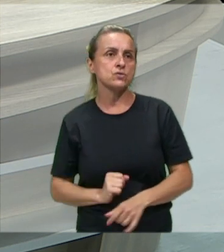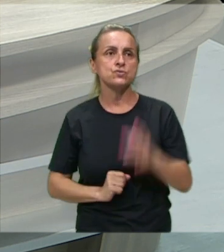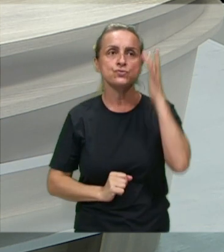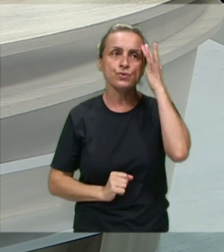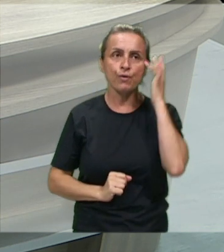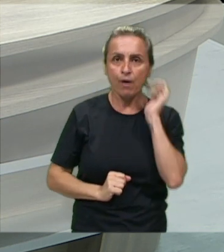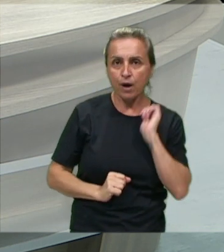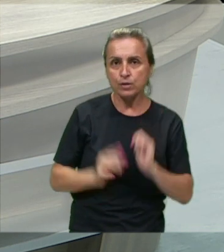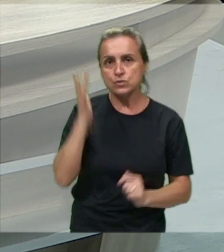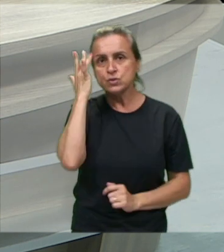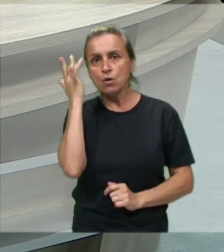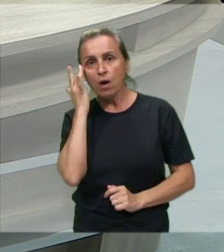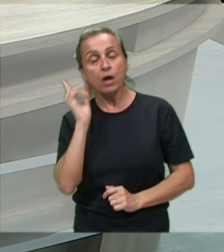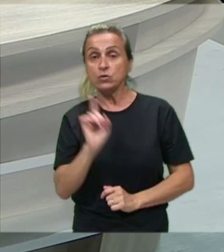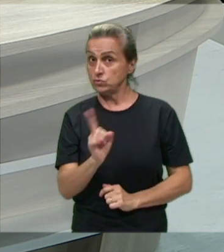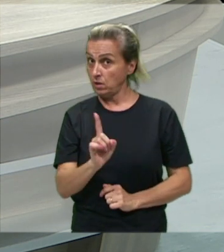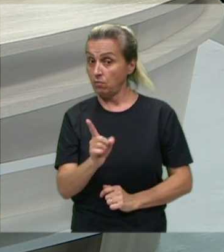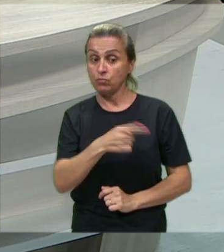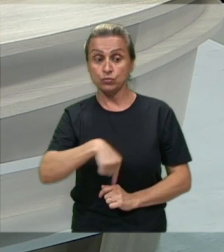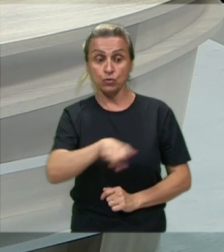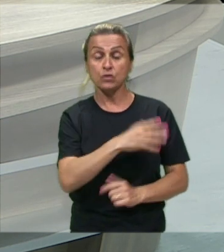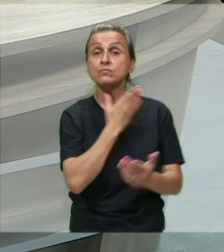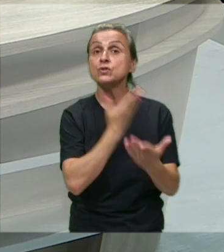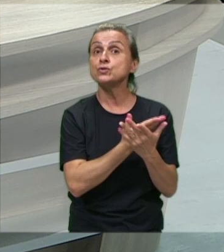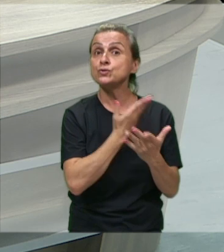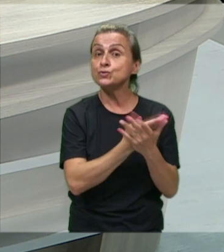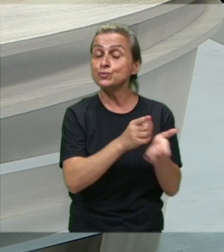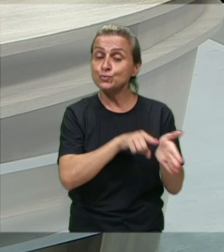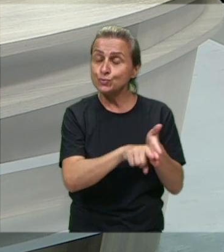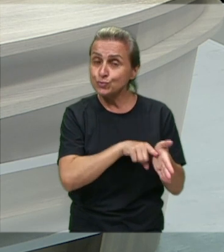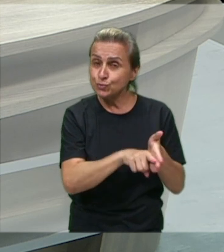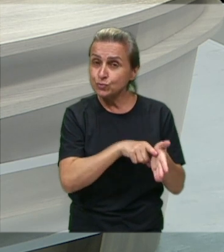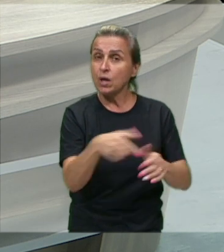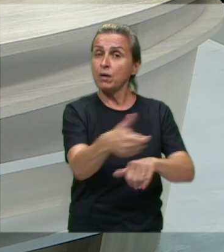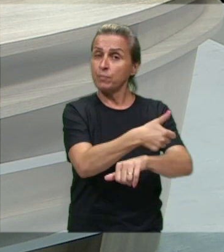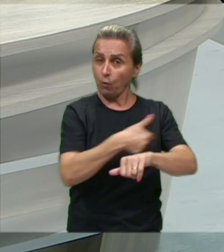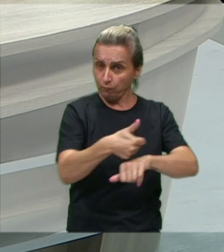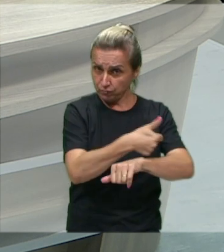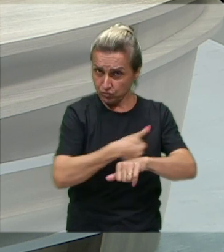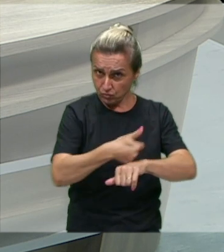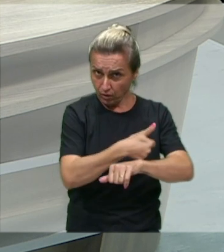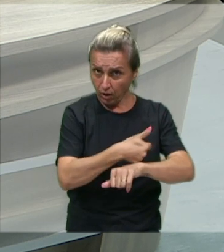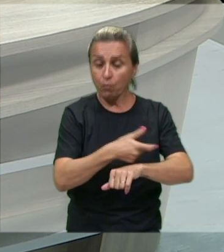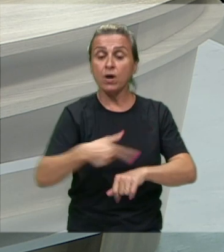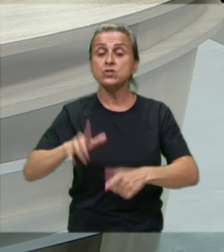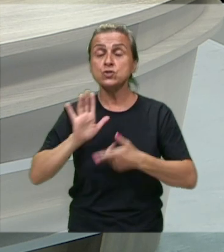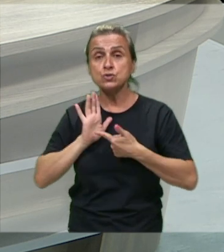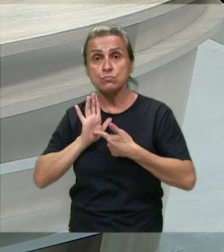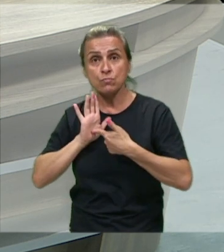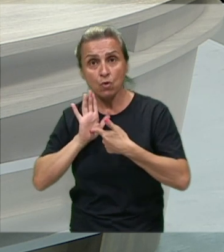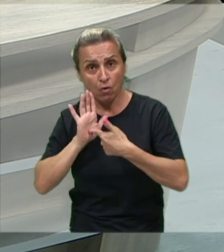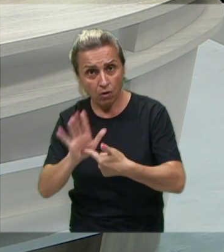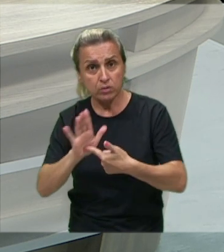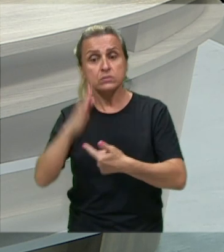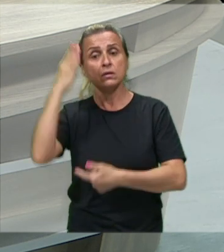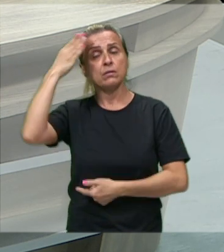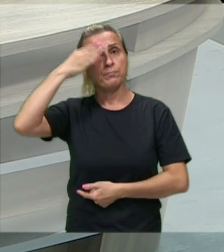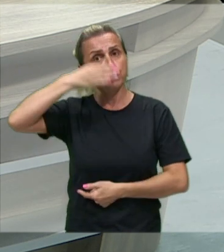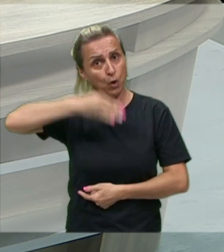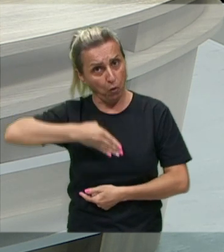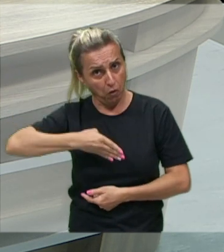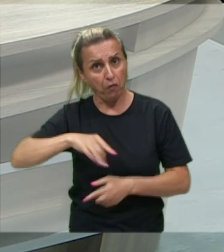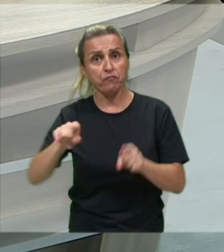peixe lá. Não, nós, através do nosso estudo técnico, a gente demonstra, a gente consegue se colocar nas nossas